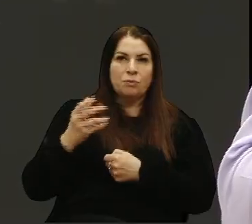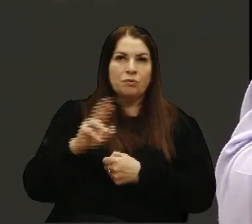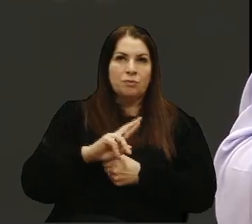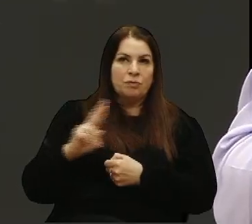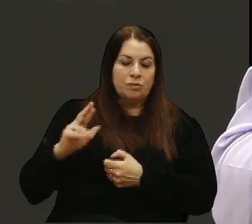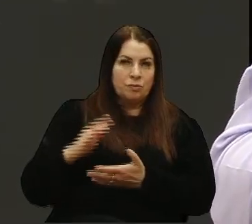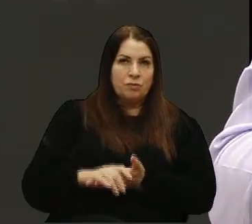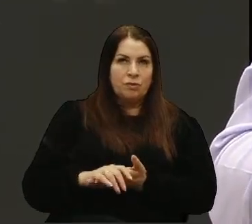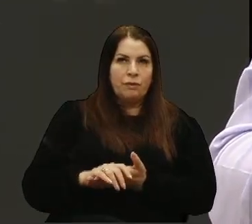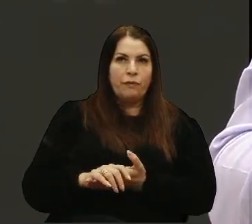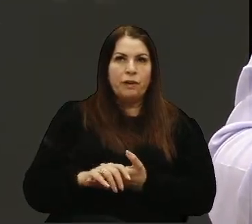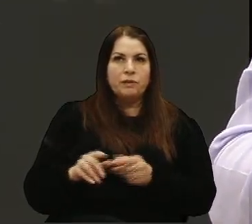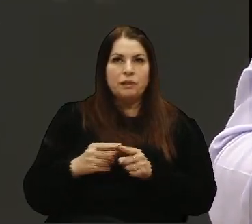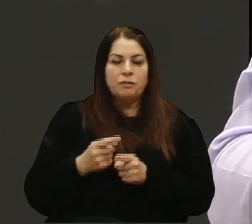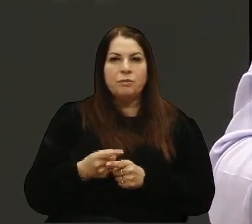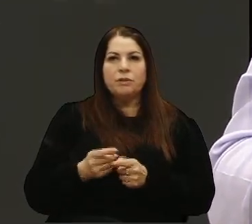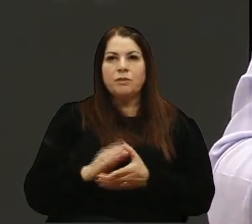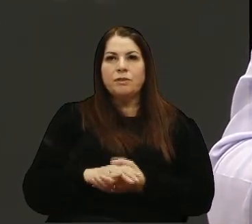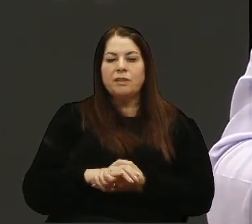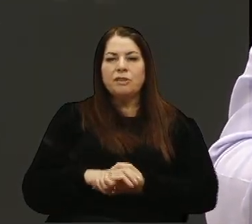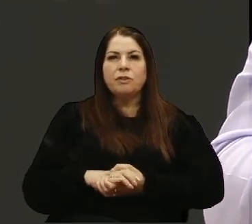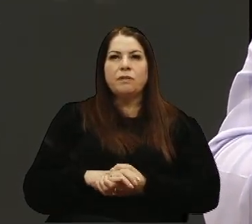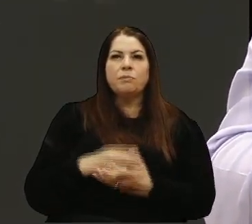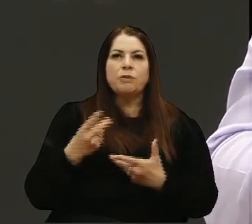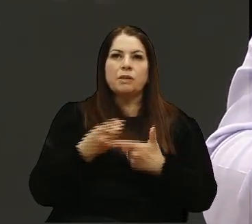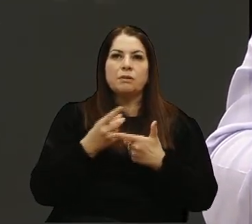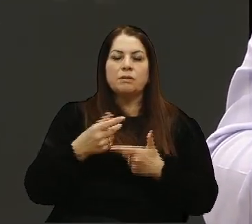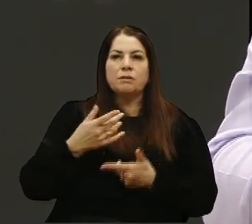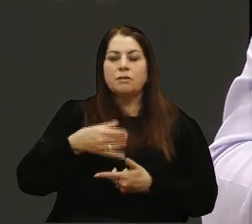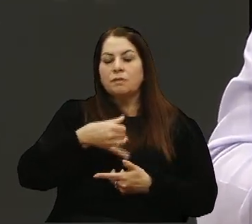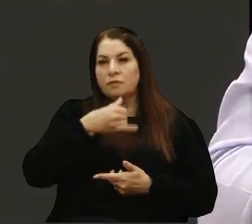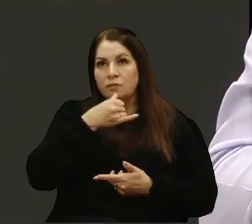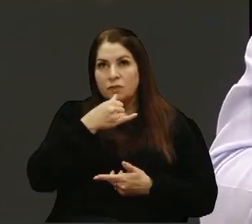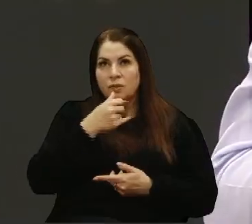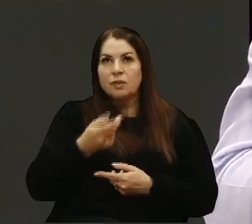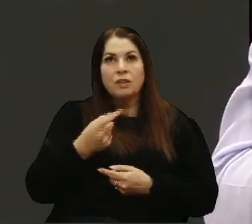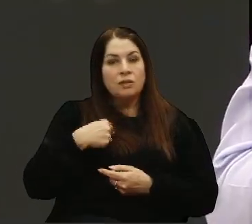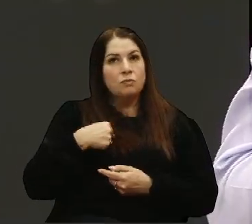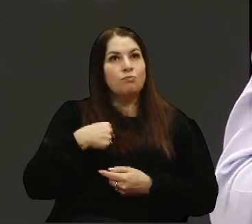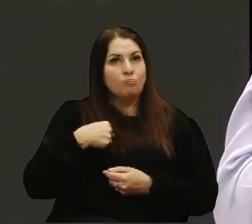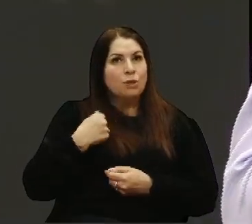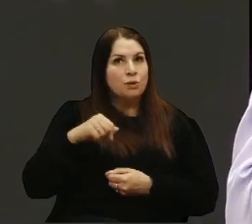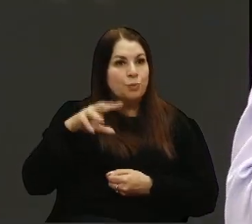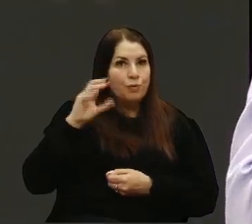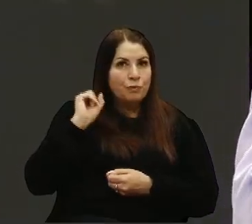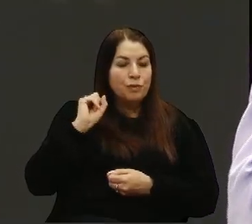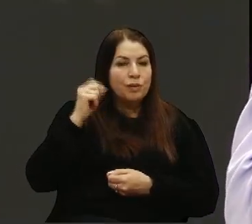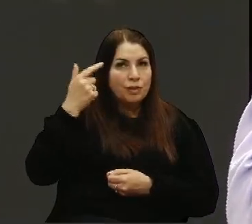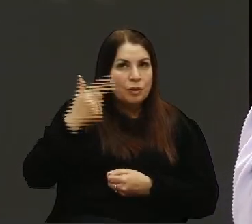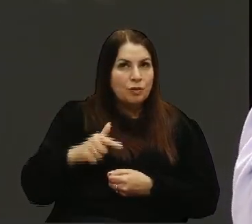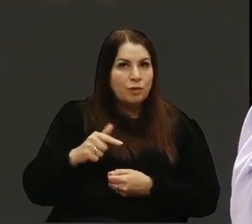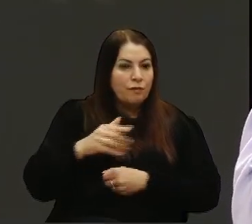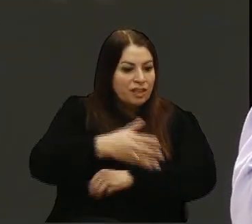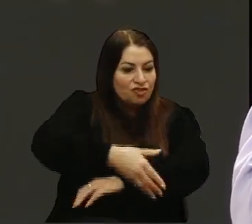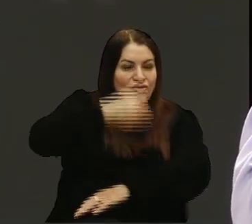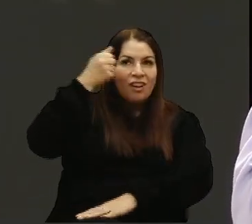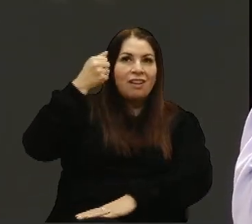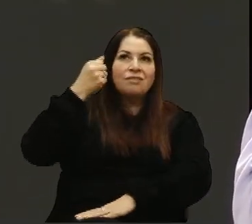reais. Que, infelizmente, presidente, eu tive que ouvir que novamente vai ser arrancado